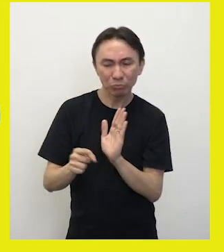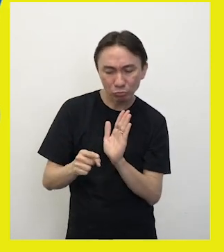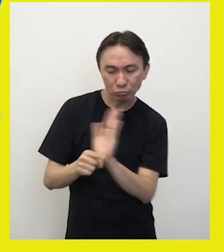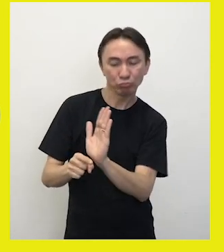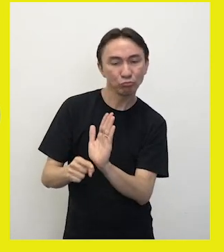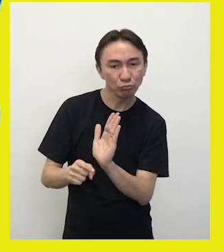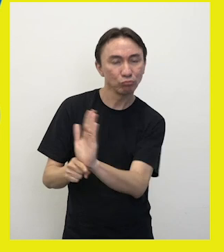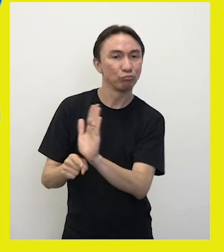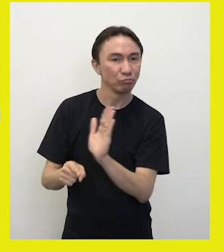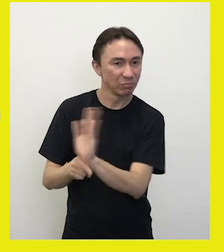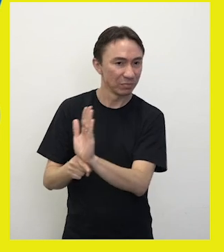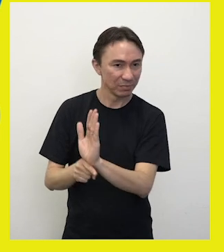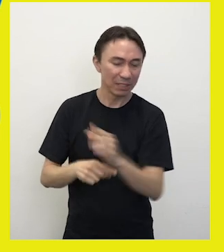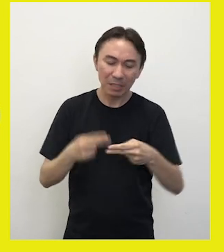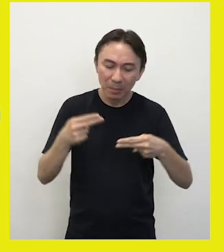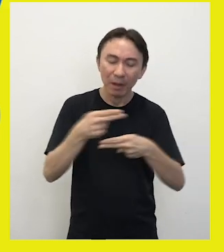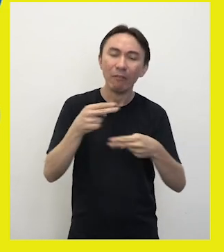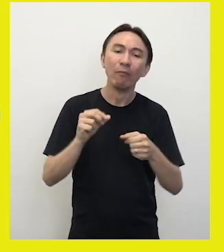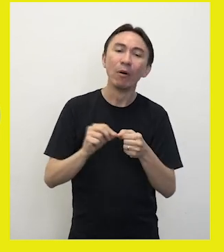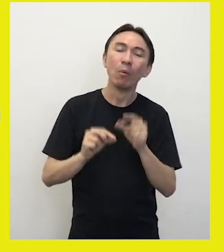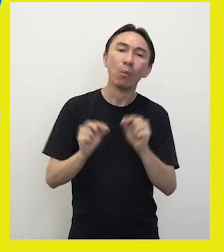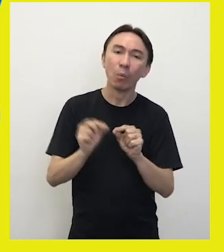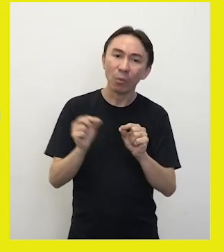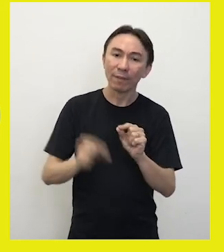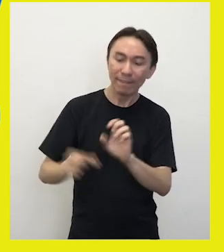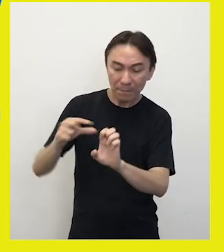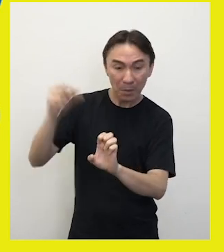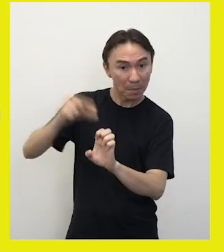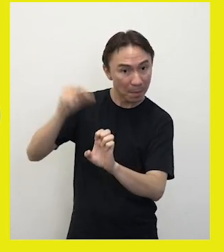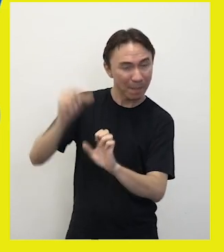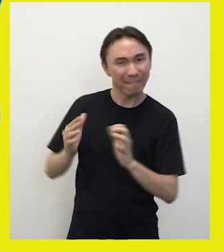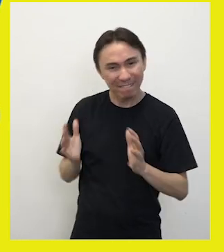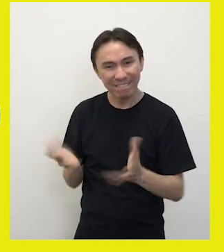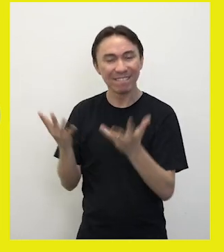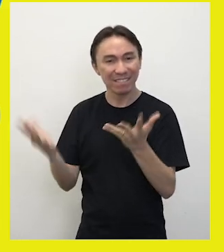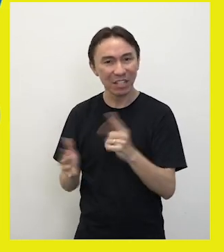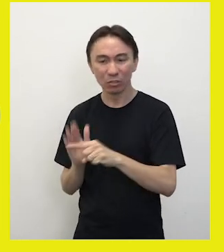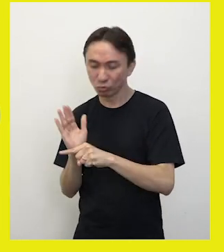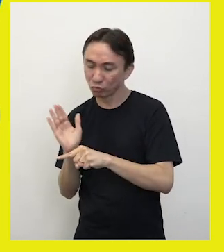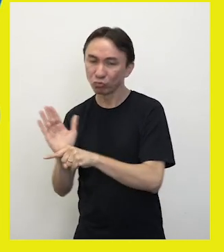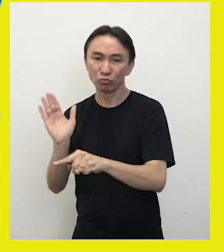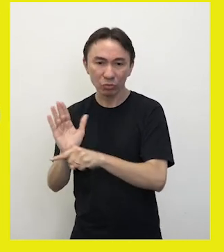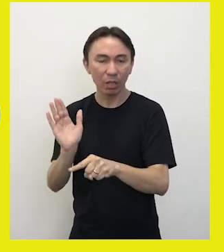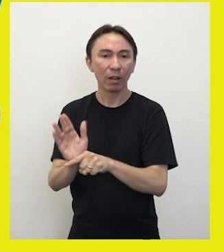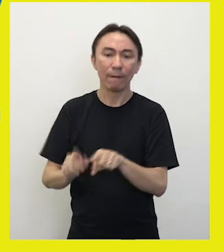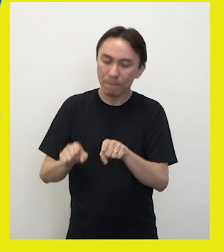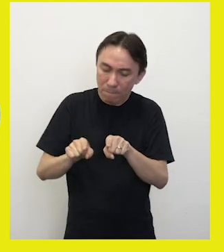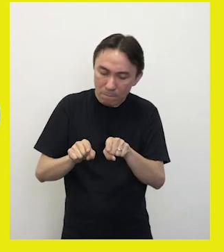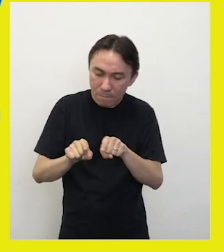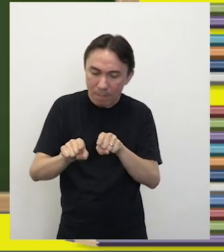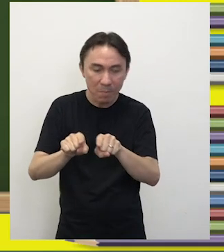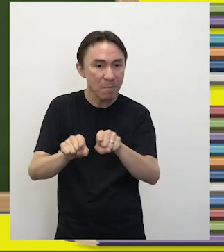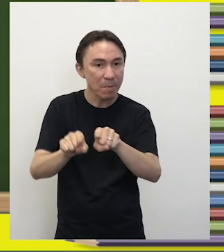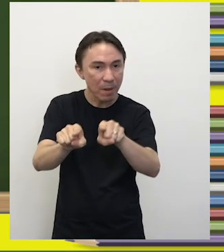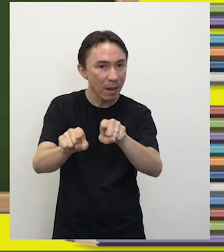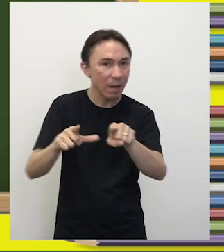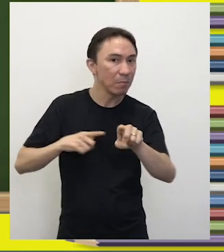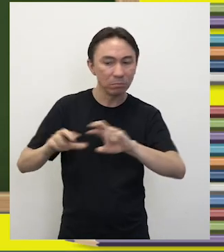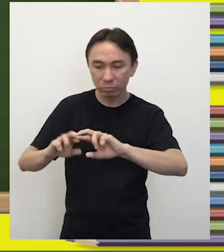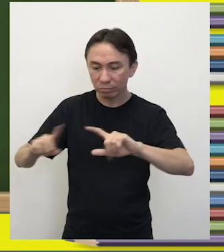o empreendedorismo, possibilitando a competitividade, a sustentabilidade dos empreendimentos de micro e pequeno